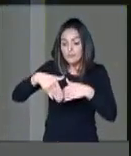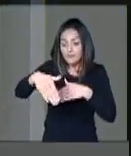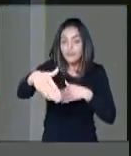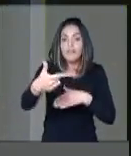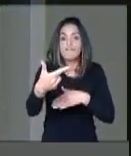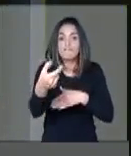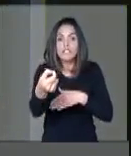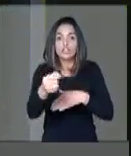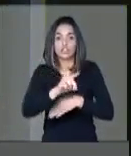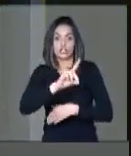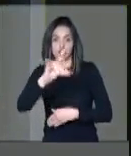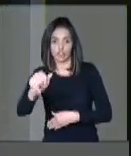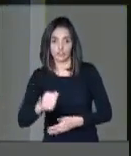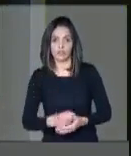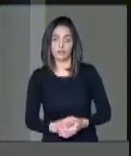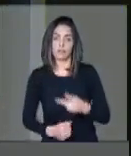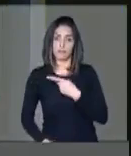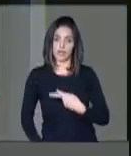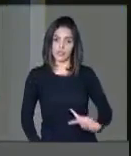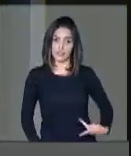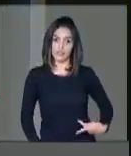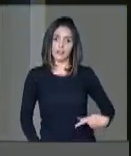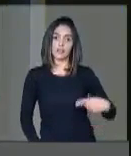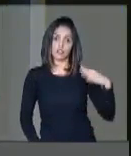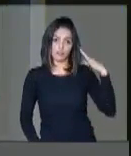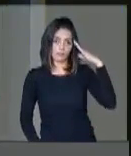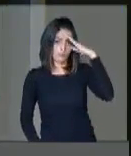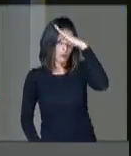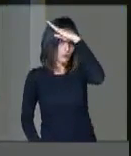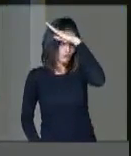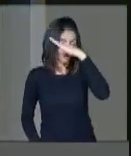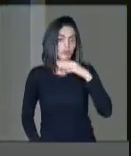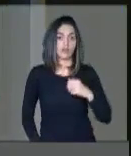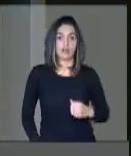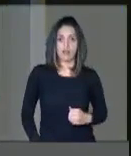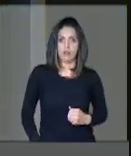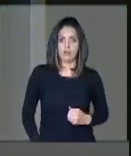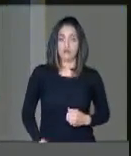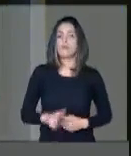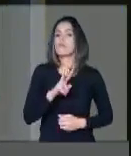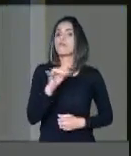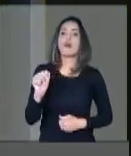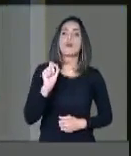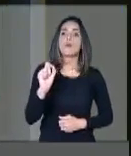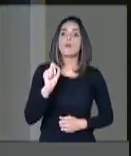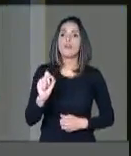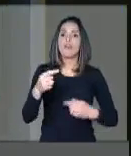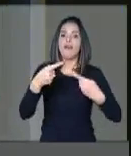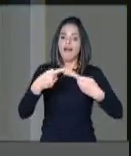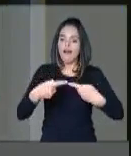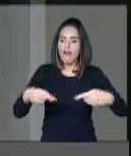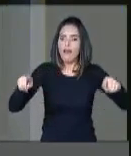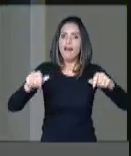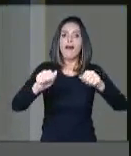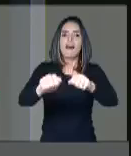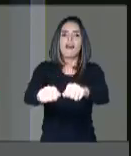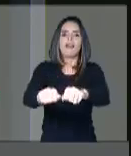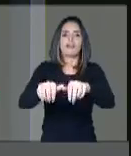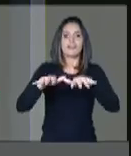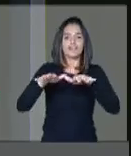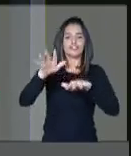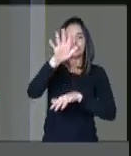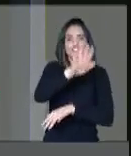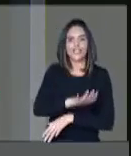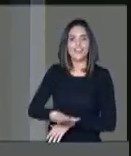dias, o presidente da República do Brasil abrirá a Assembleia Geral das